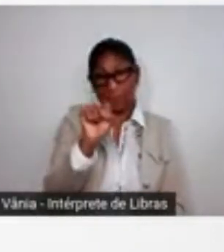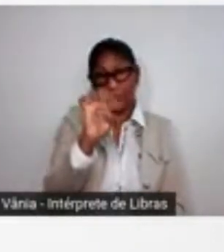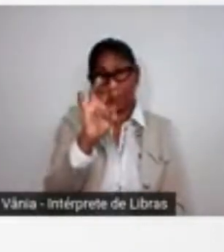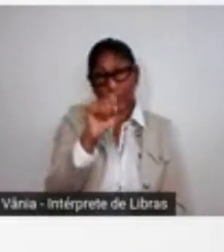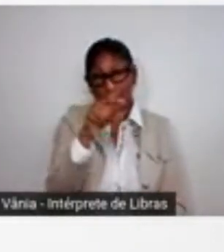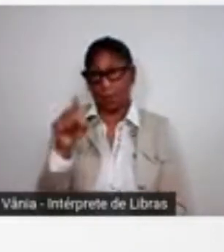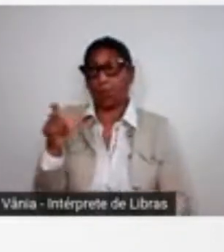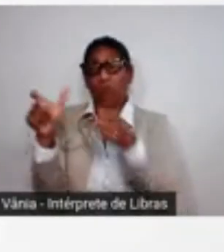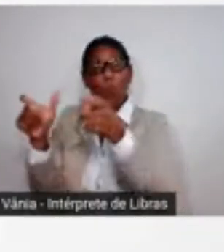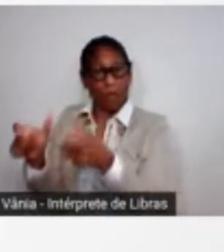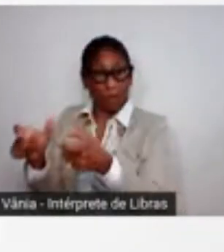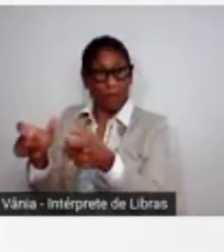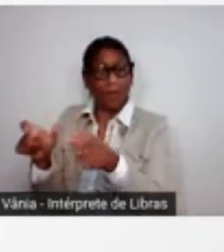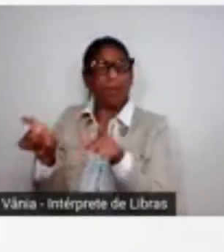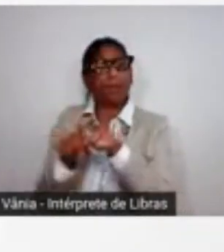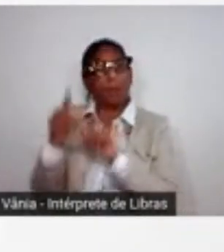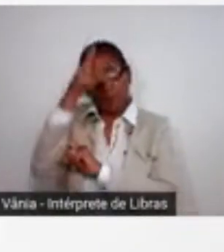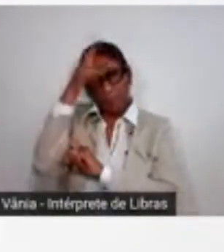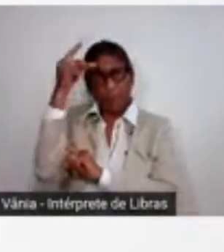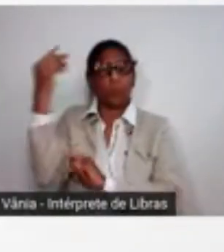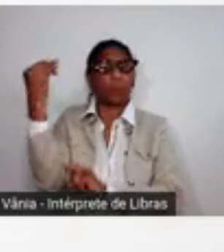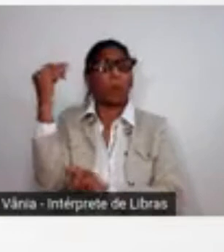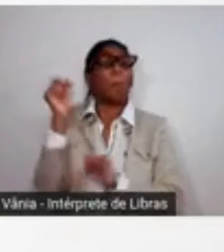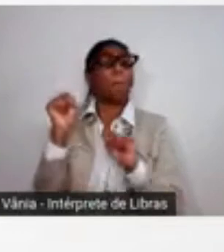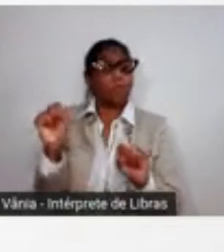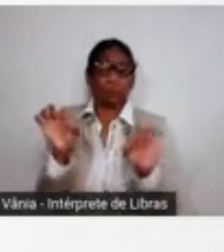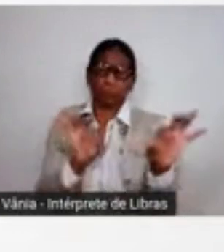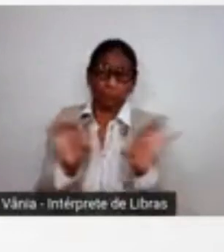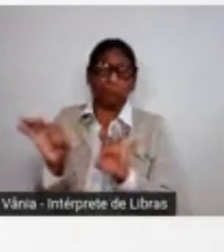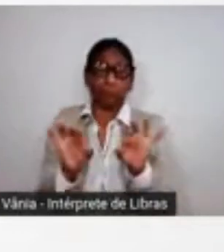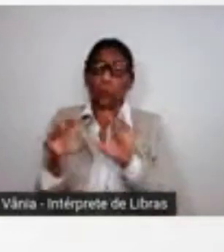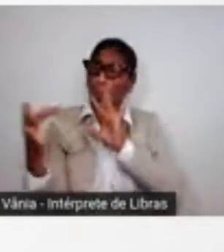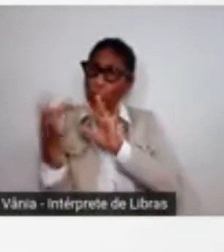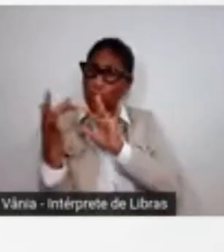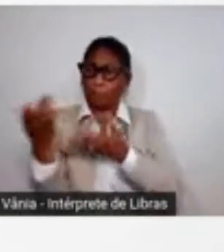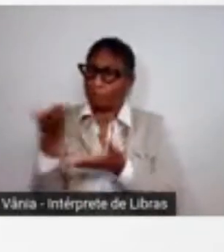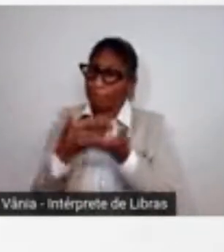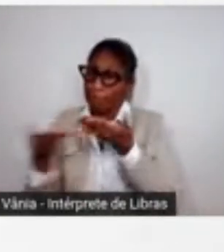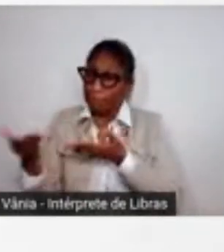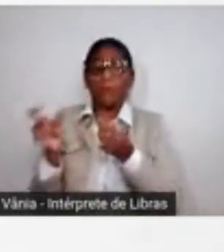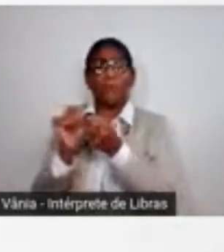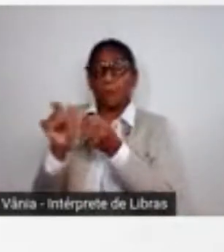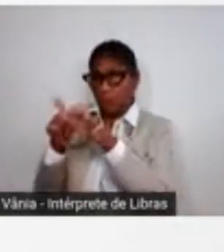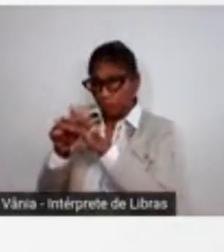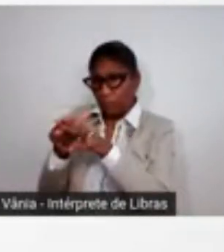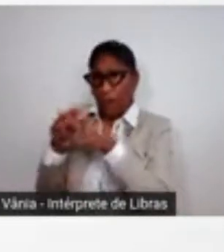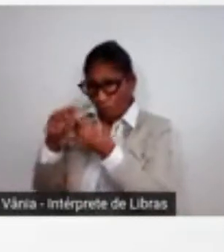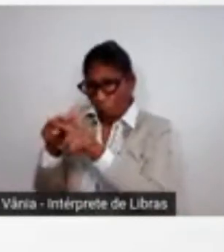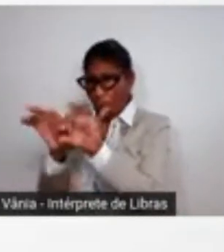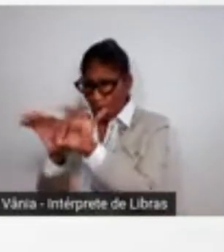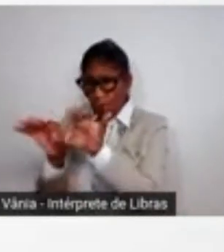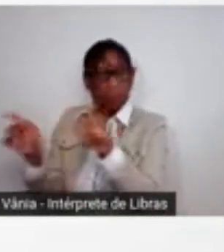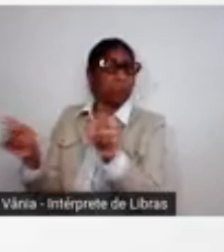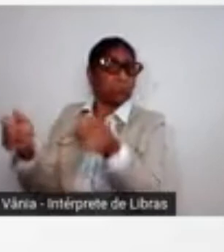novos ajustes, inclusive que a Prefeitura de Porto Alegre, se assim desejar, e estamos em contato para fazer os ajustes necessários que permitam,